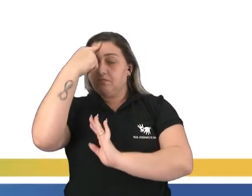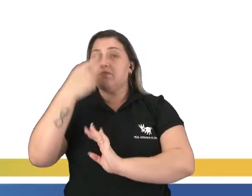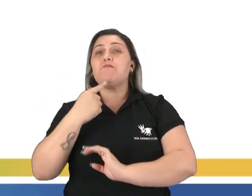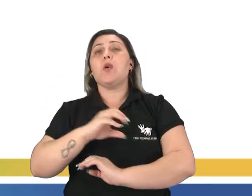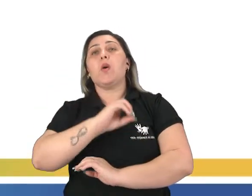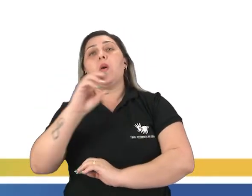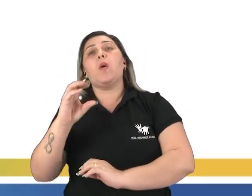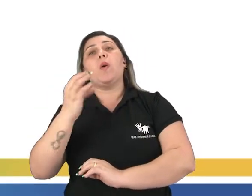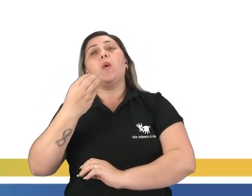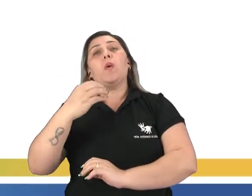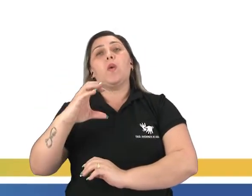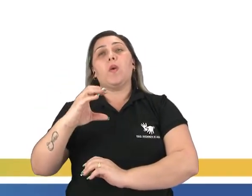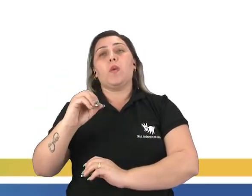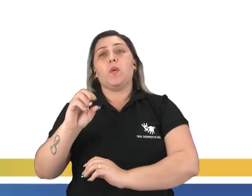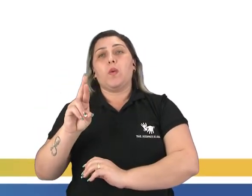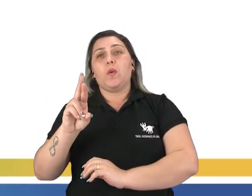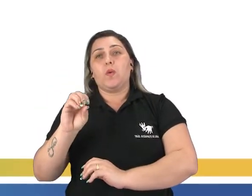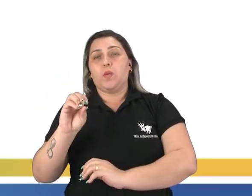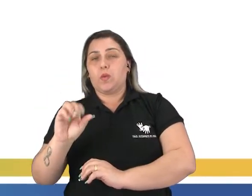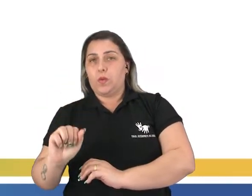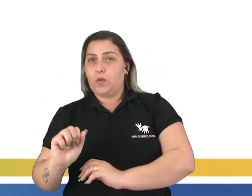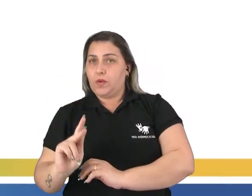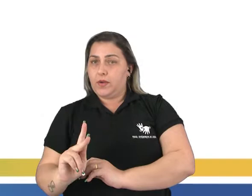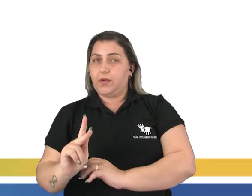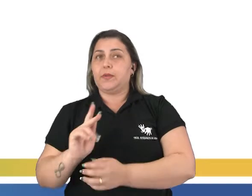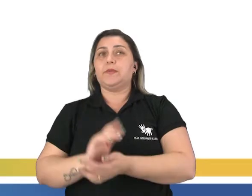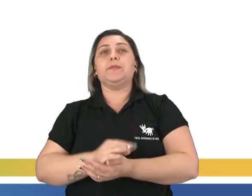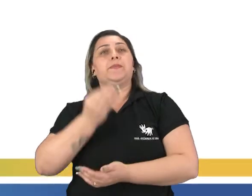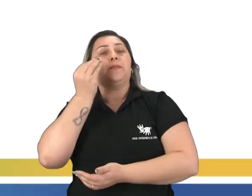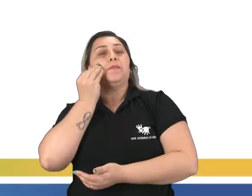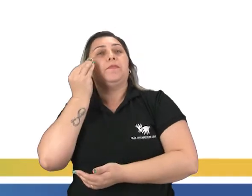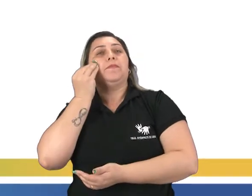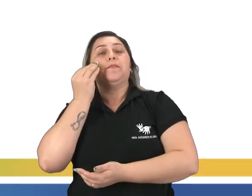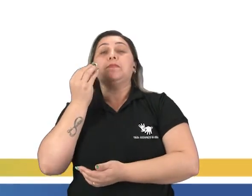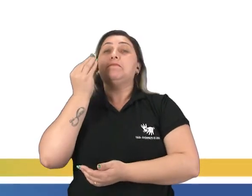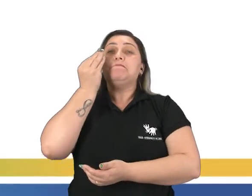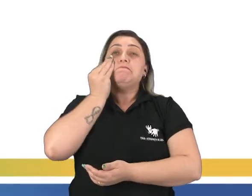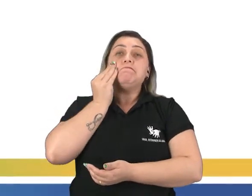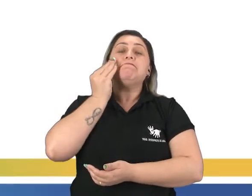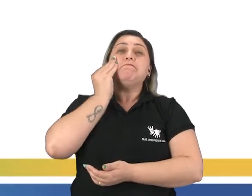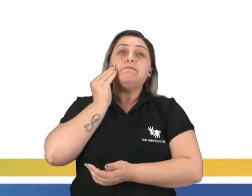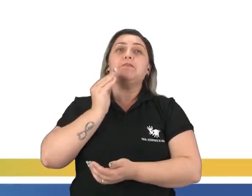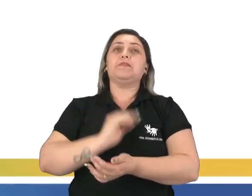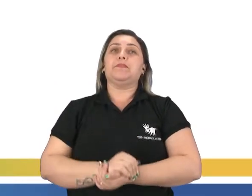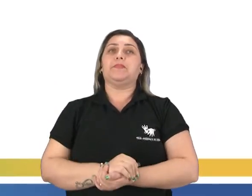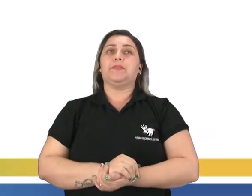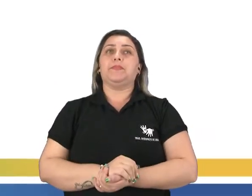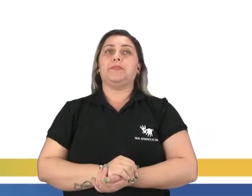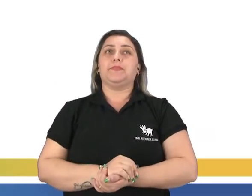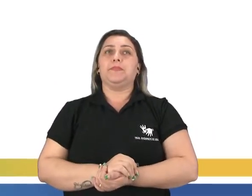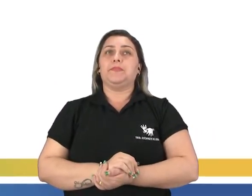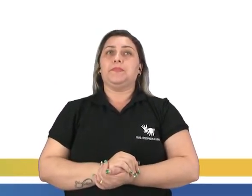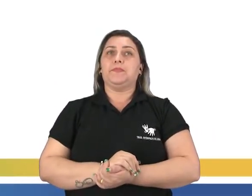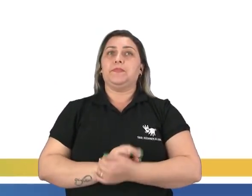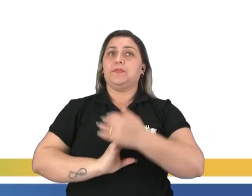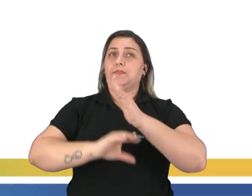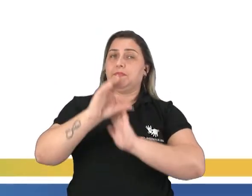ou a face coroa. Tá ok? Então, o experimento aleatório tem a ver com essas tentativas. Tirando esse conceito